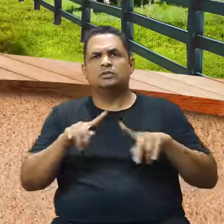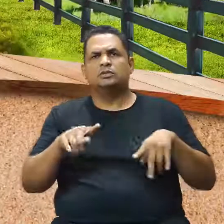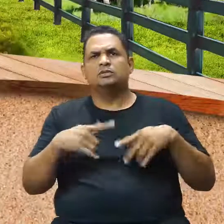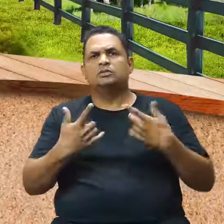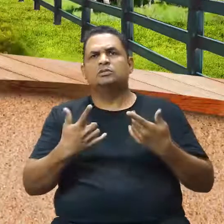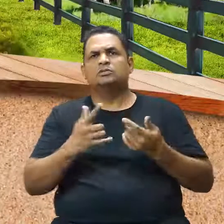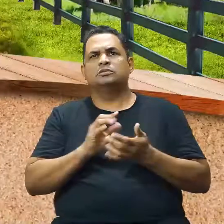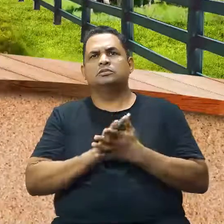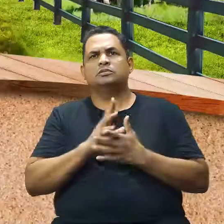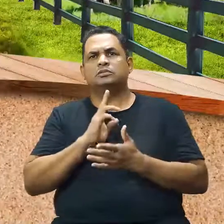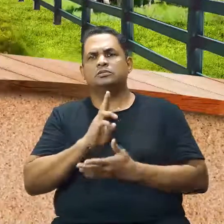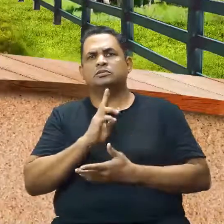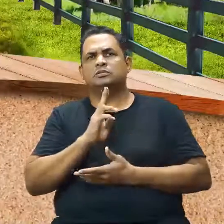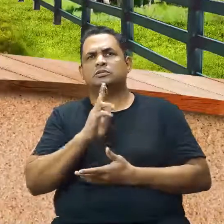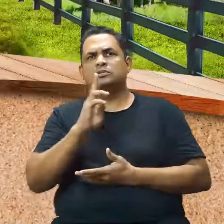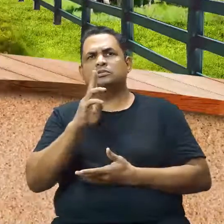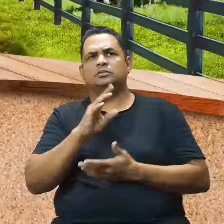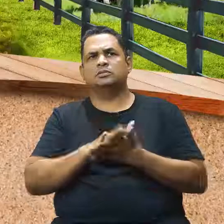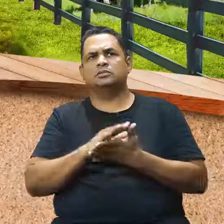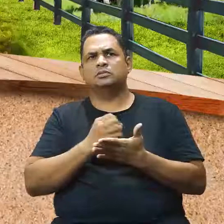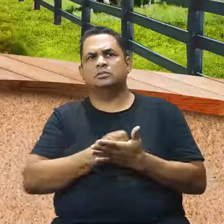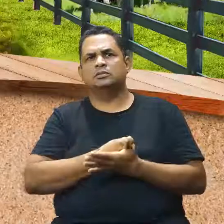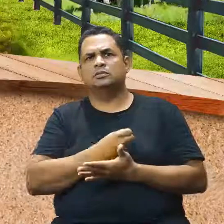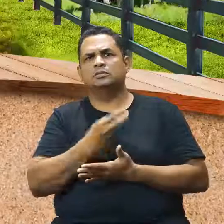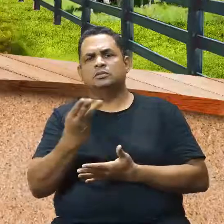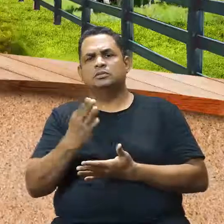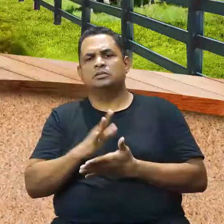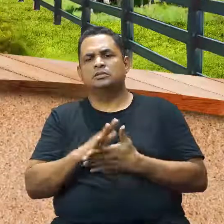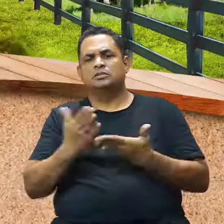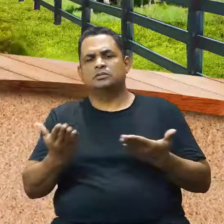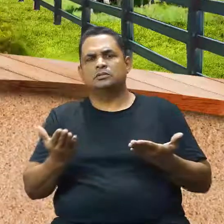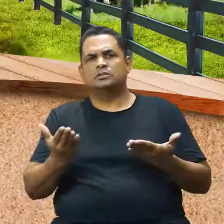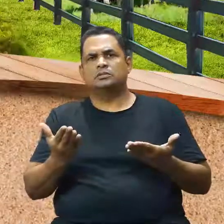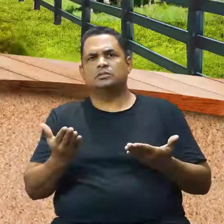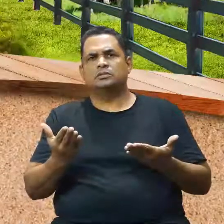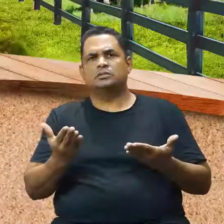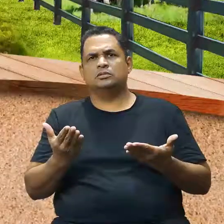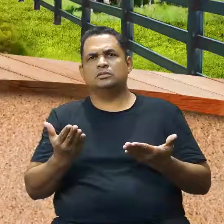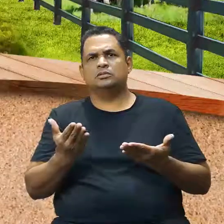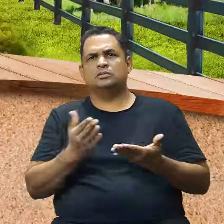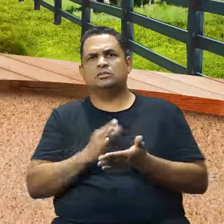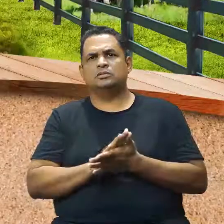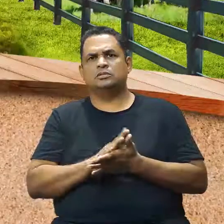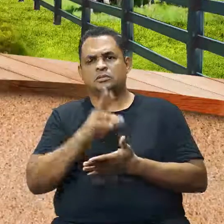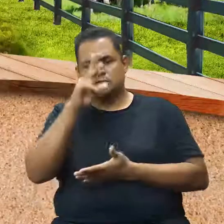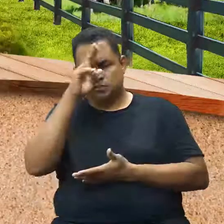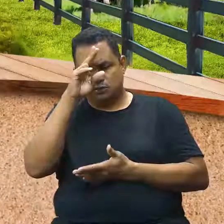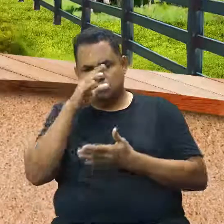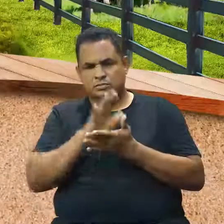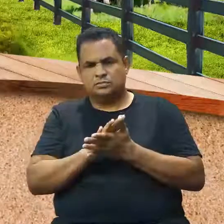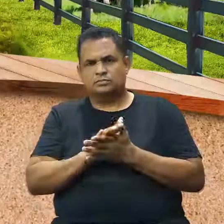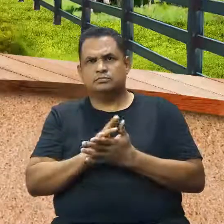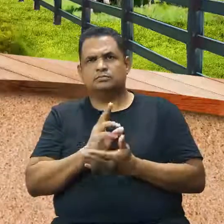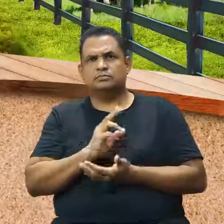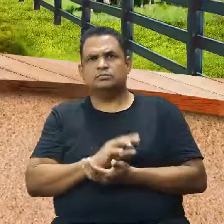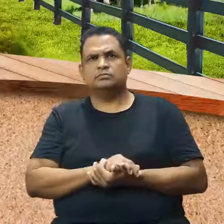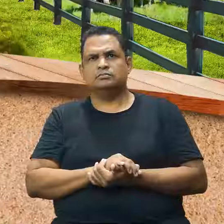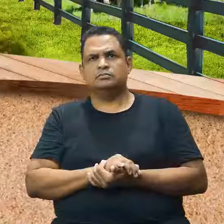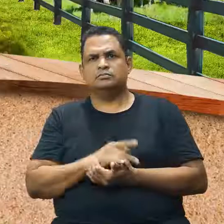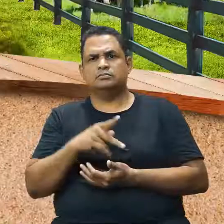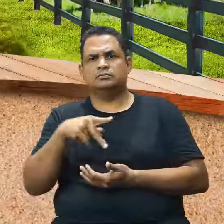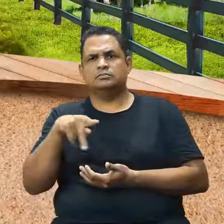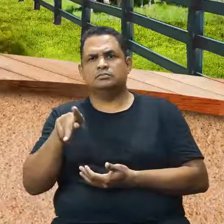que você mantenha uma quantidade de animais, quer dizer, desses insetos, para